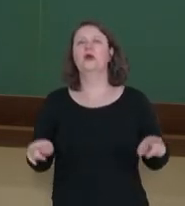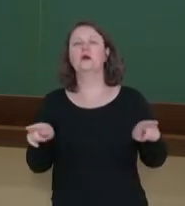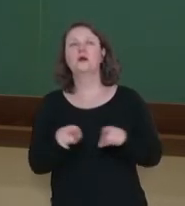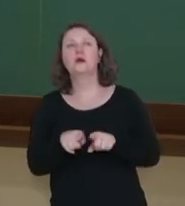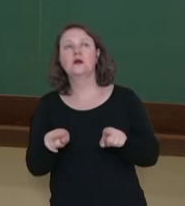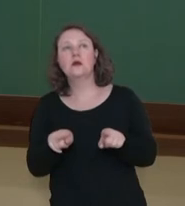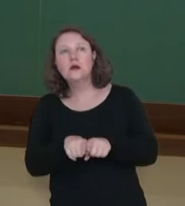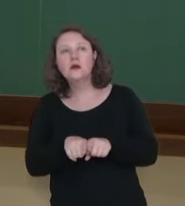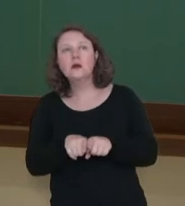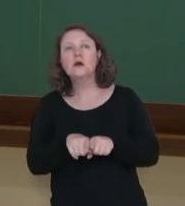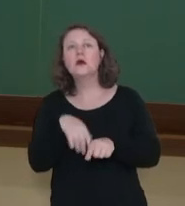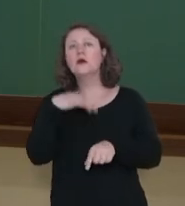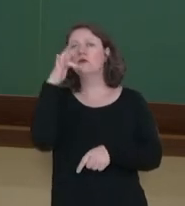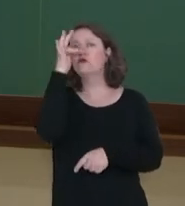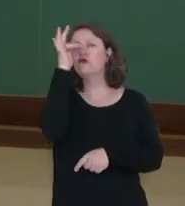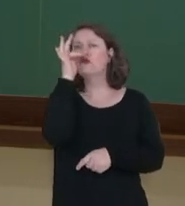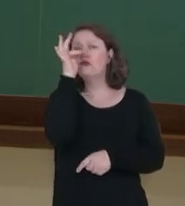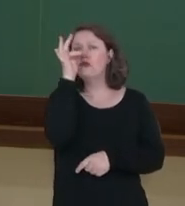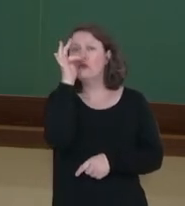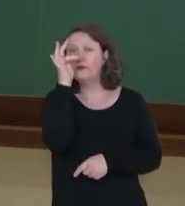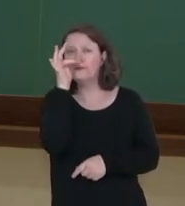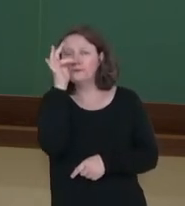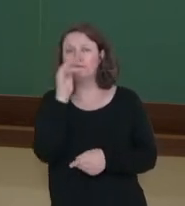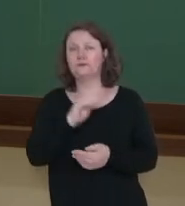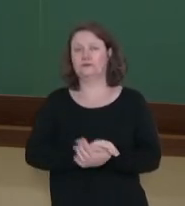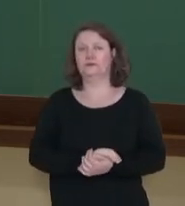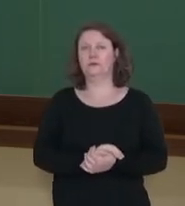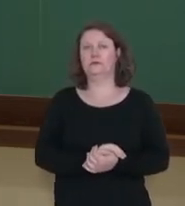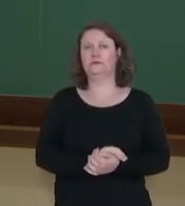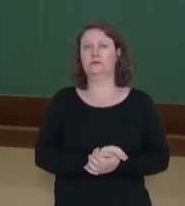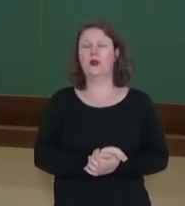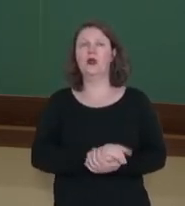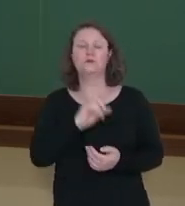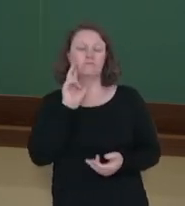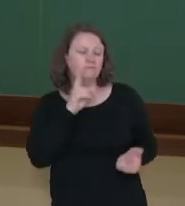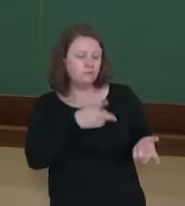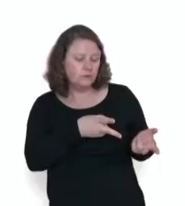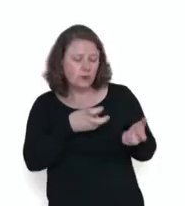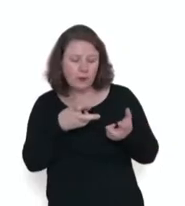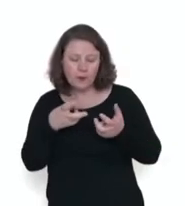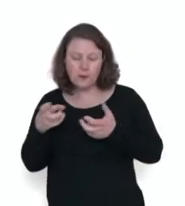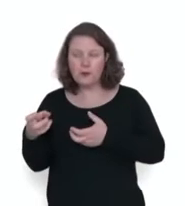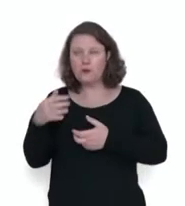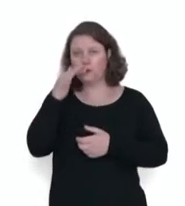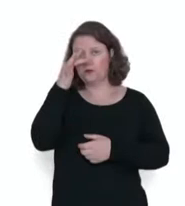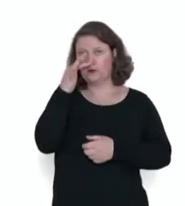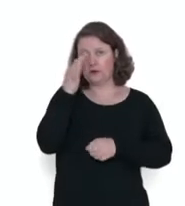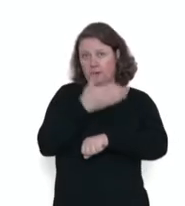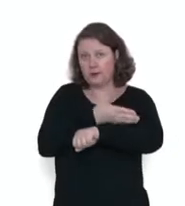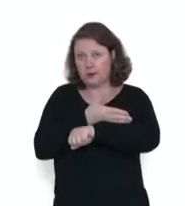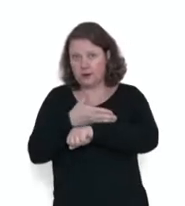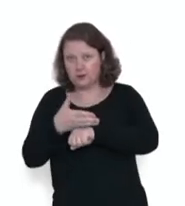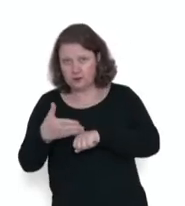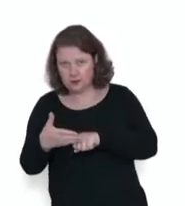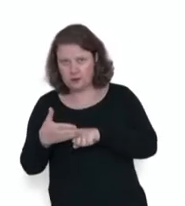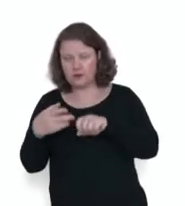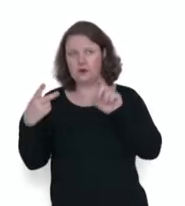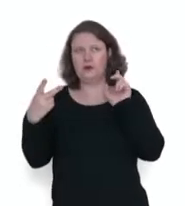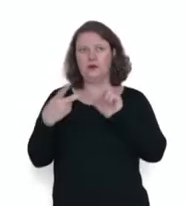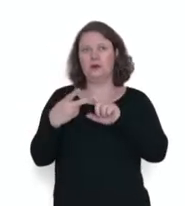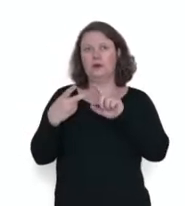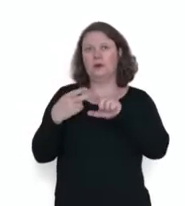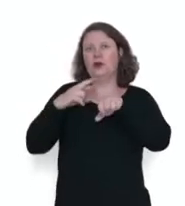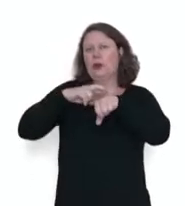as flores. Então, ele observou que as ervilhas tinham flores brancas e flores púrpuras,